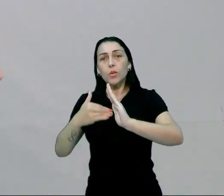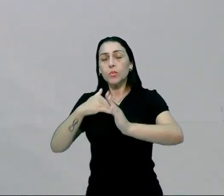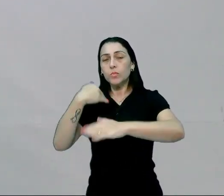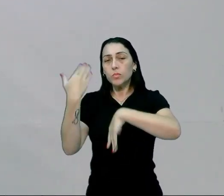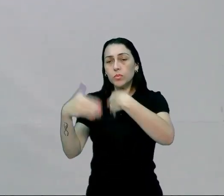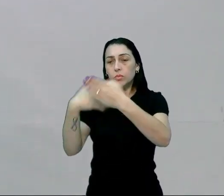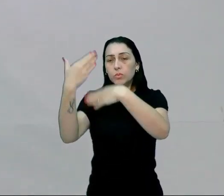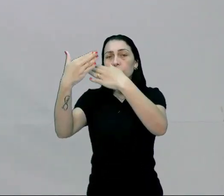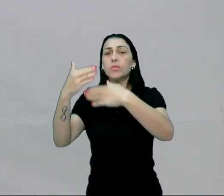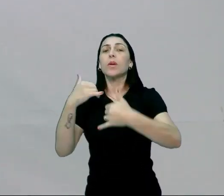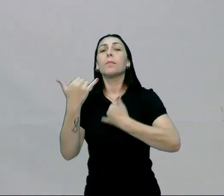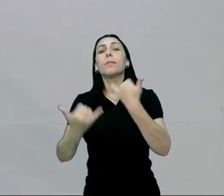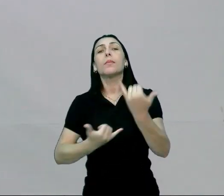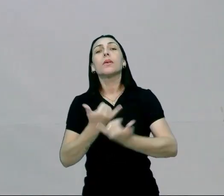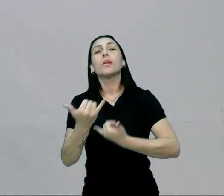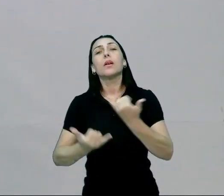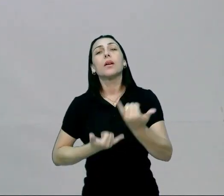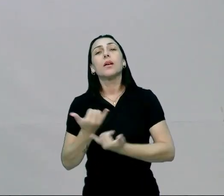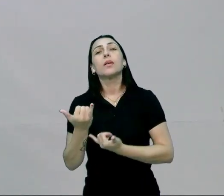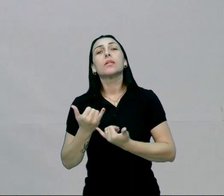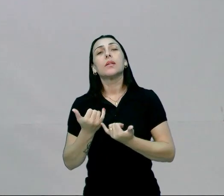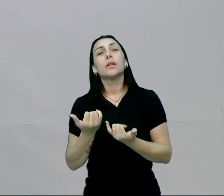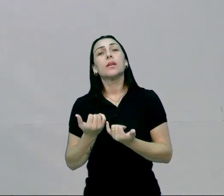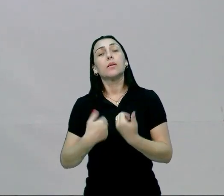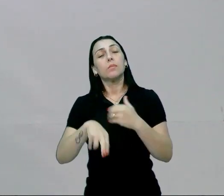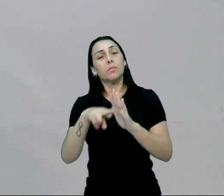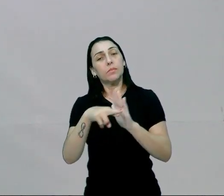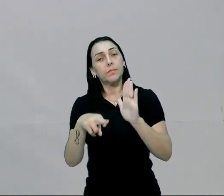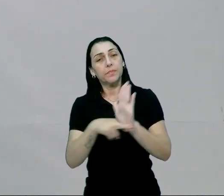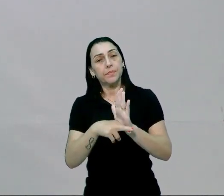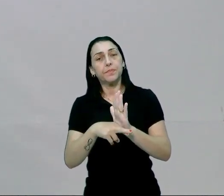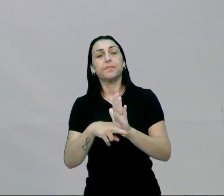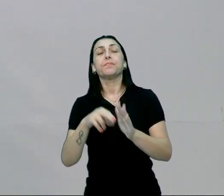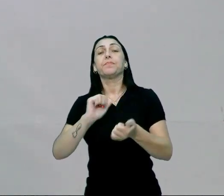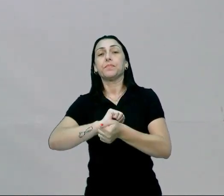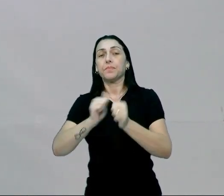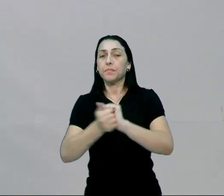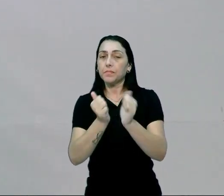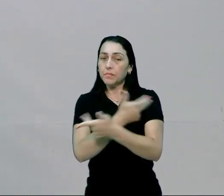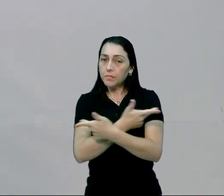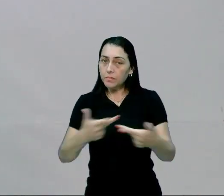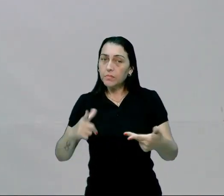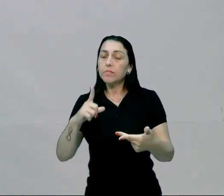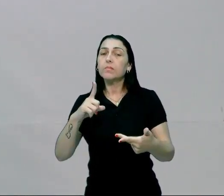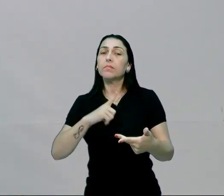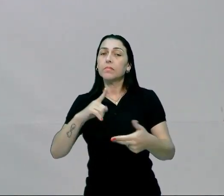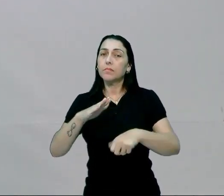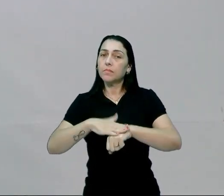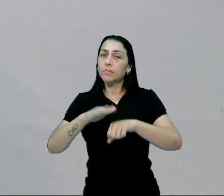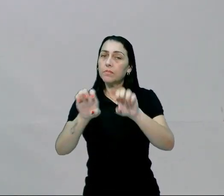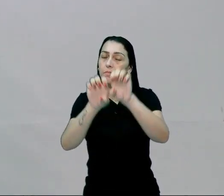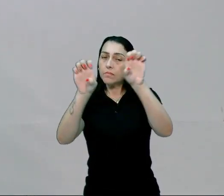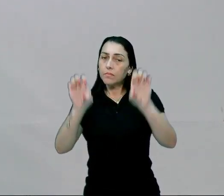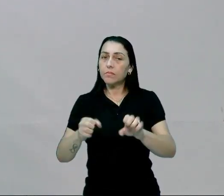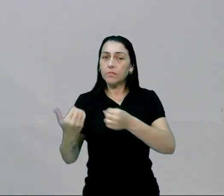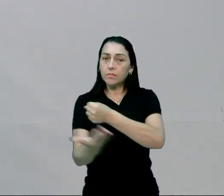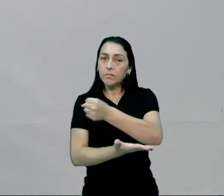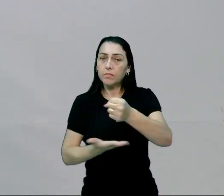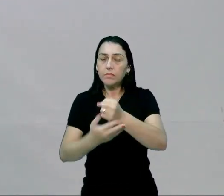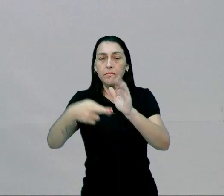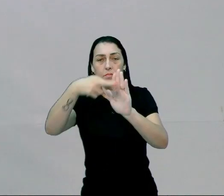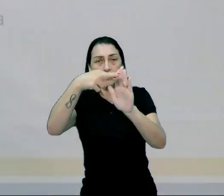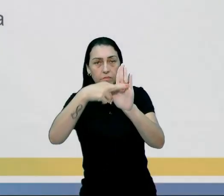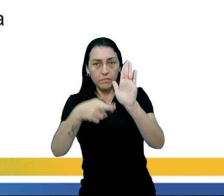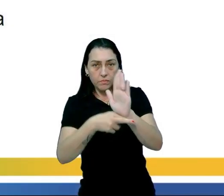da brincadeira para o jogo, e nessa transformação dessa configuração em esporte, porque vai ter algo um pouco mais estruturado com base em